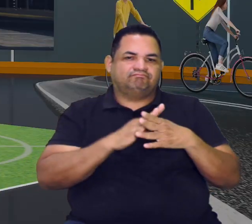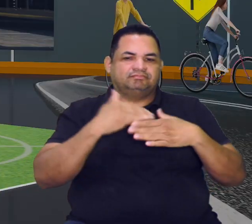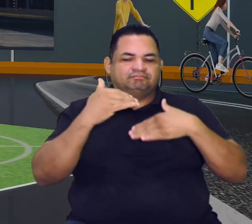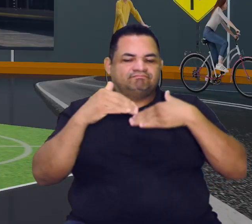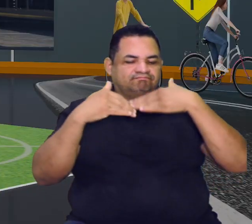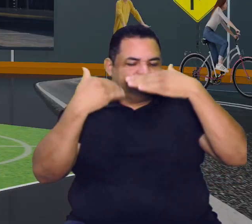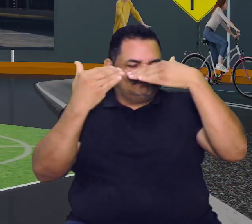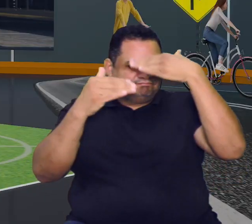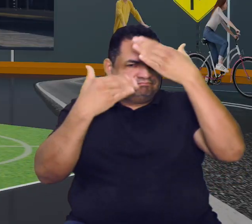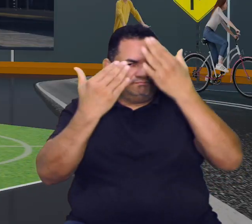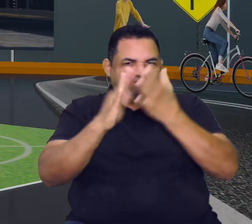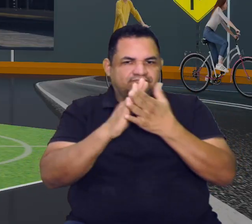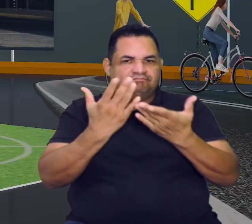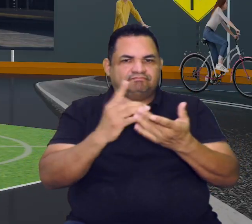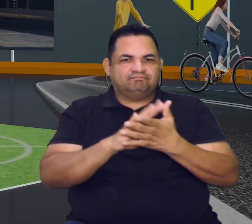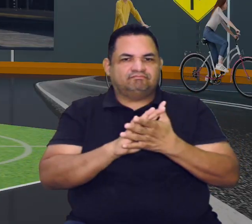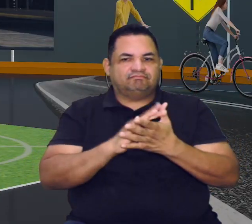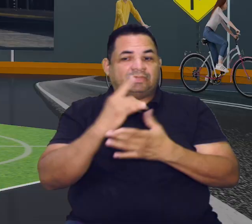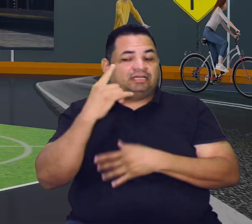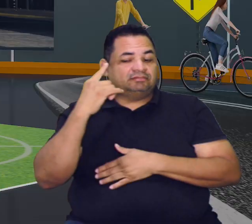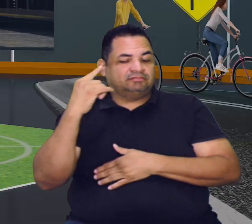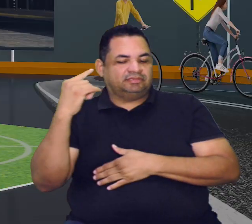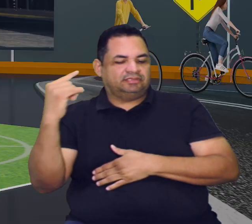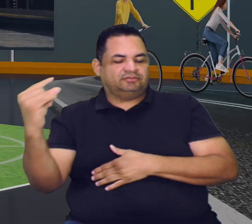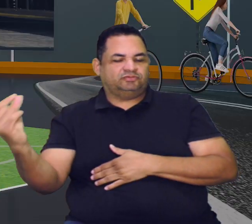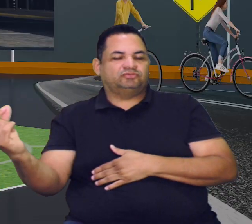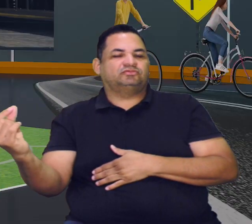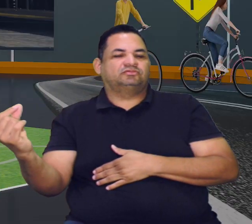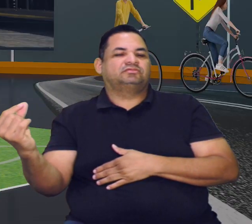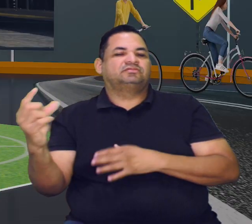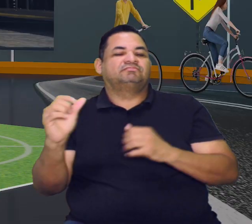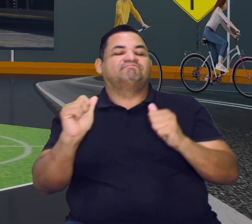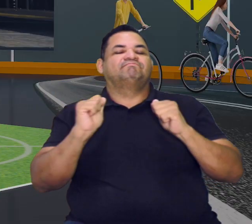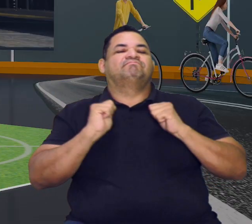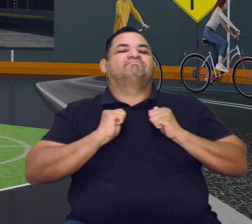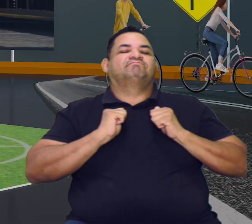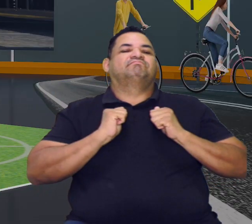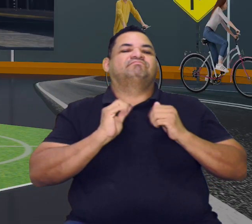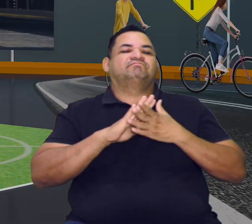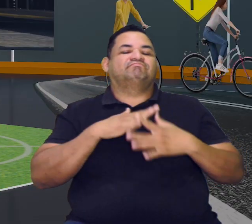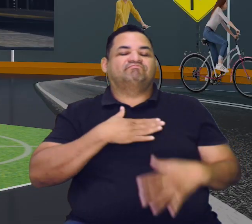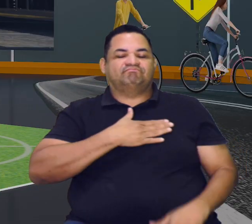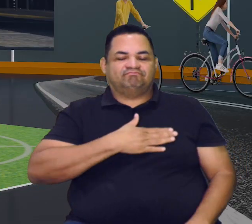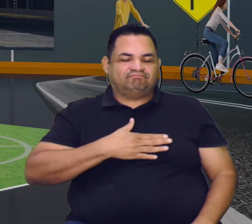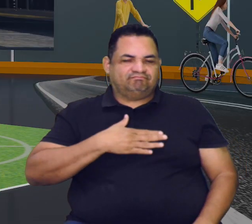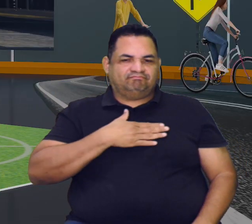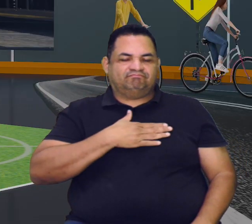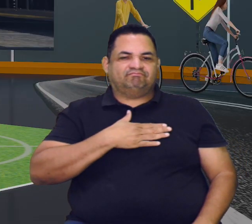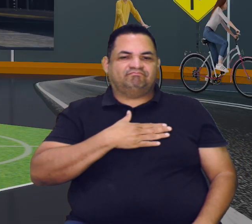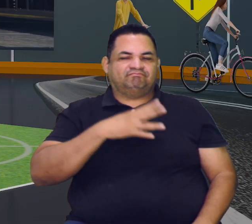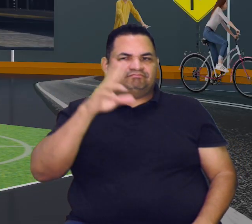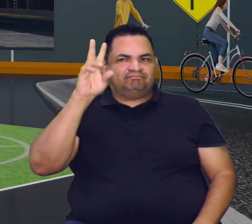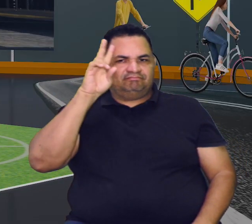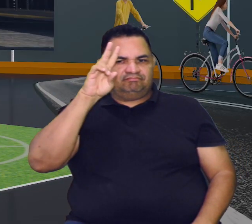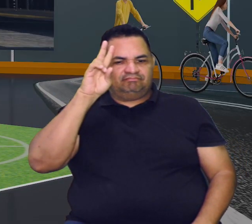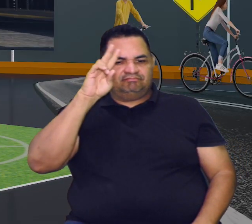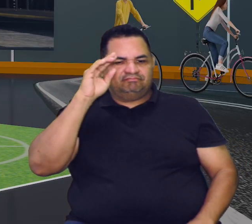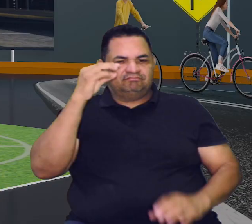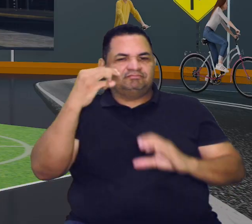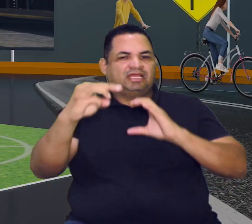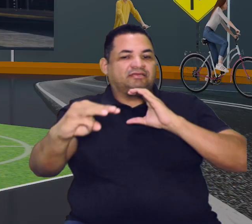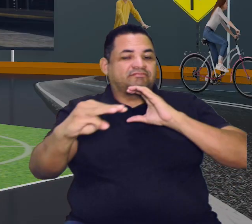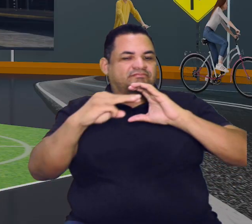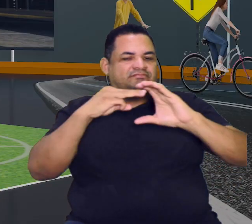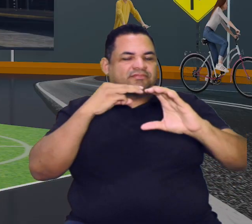se desenvolvendo, estão fugindo do sedentarismo que eu sei, não é? É isso aí, tô gostando de ver. Lembra de enviar todos